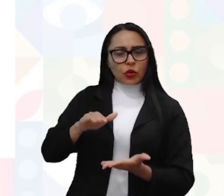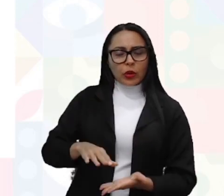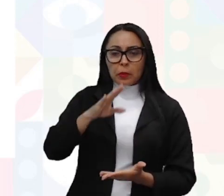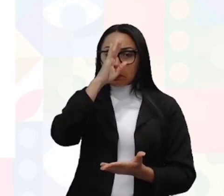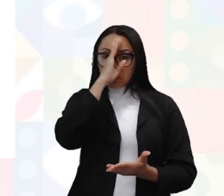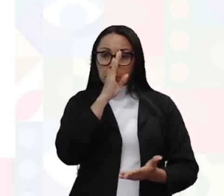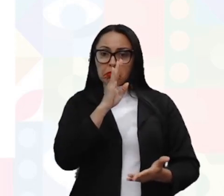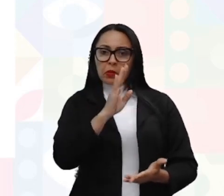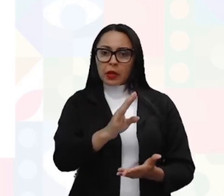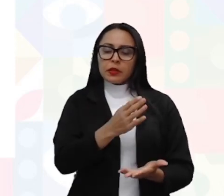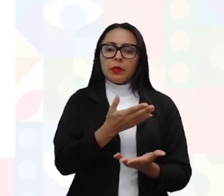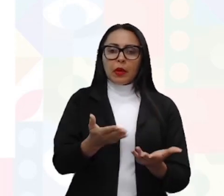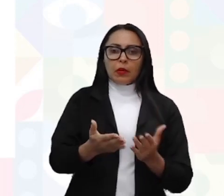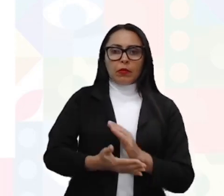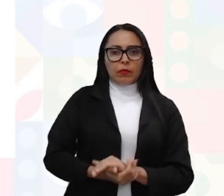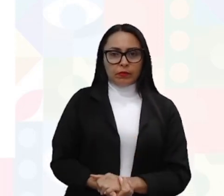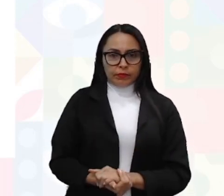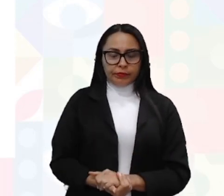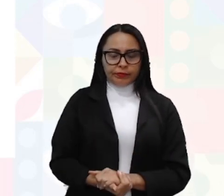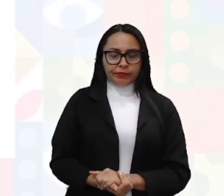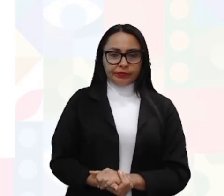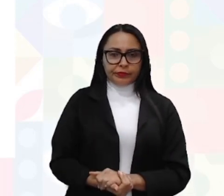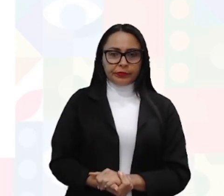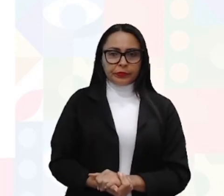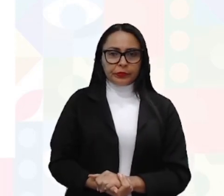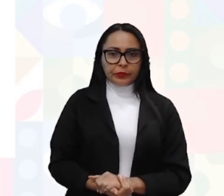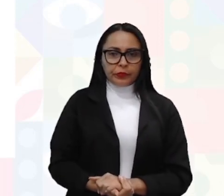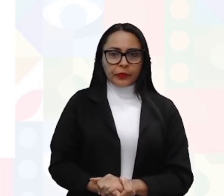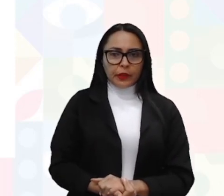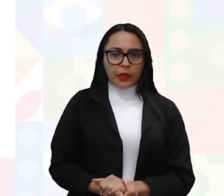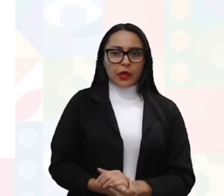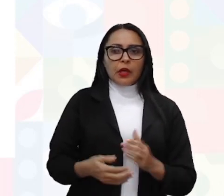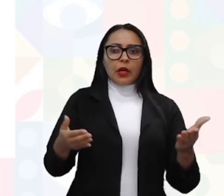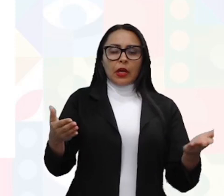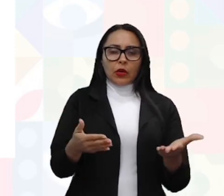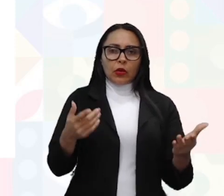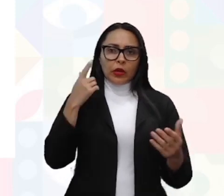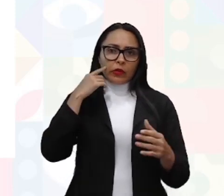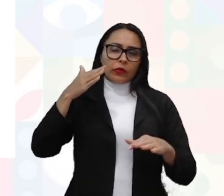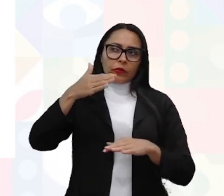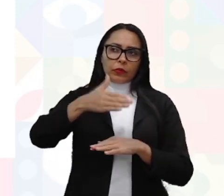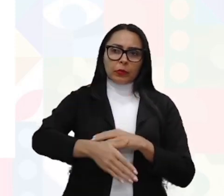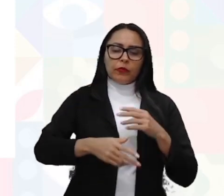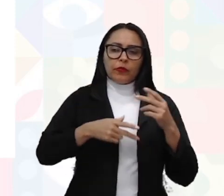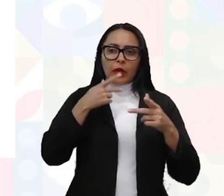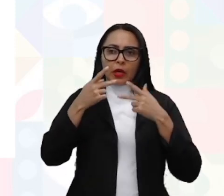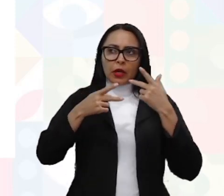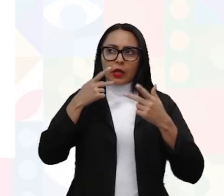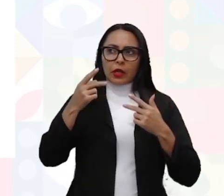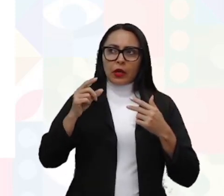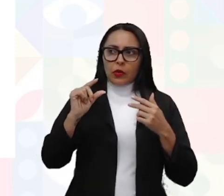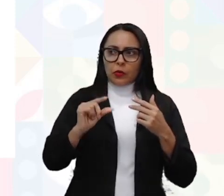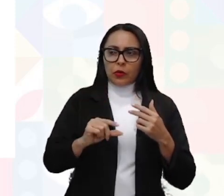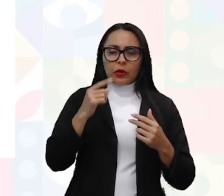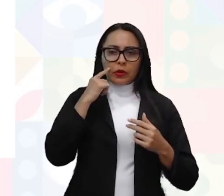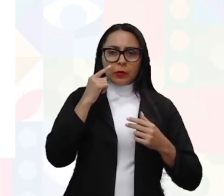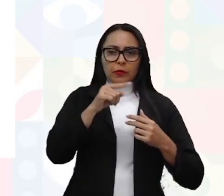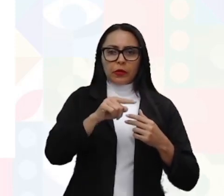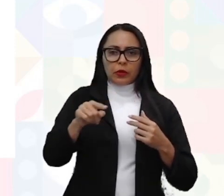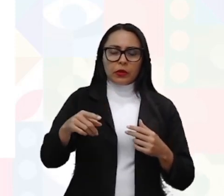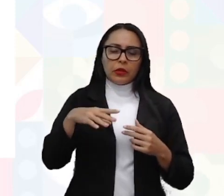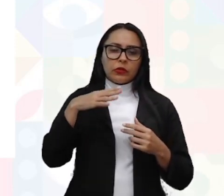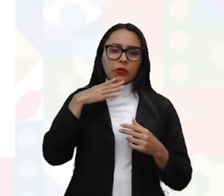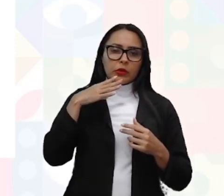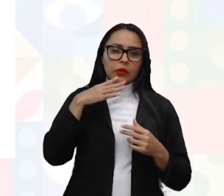da qual necessitam. Bem, pessoal, agora vamos entrar um pouco, falar, para que vocês conheçam um